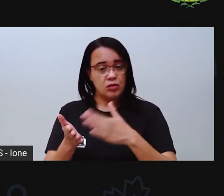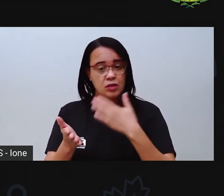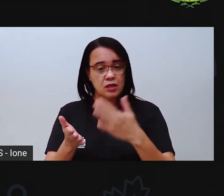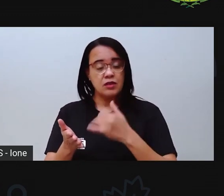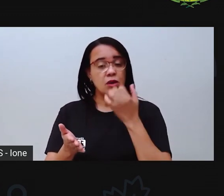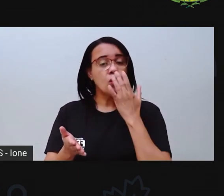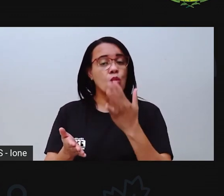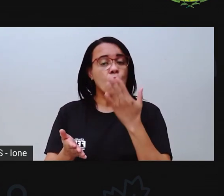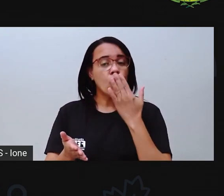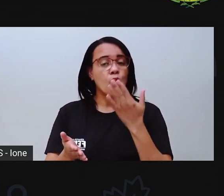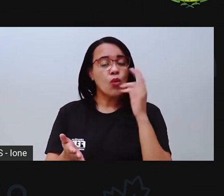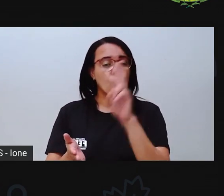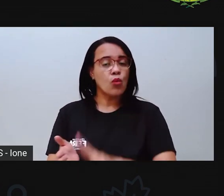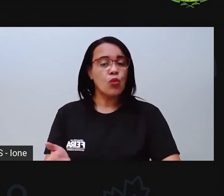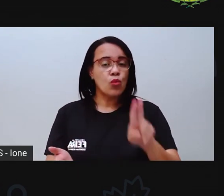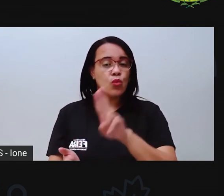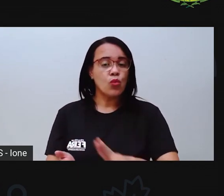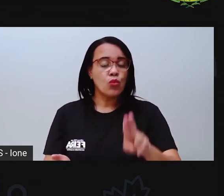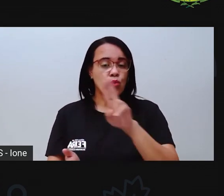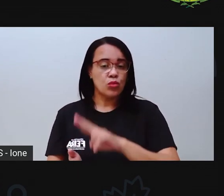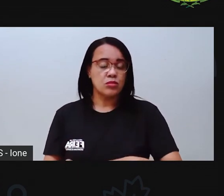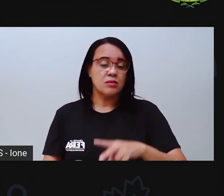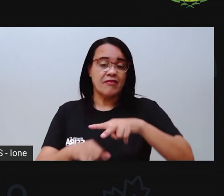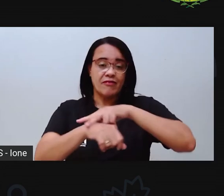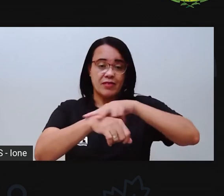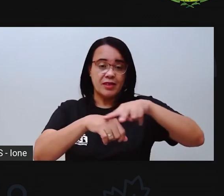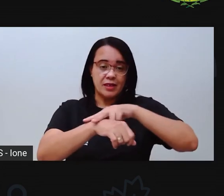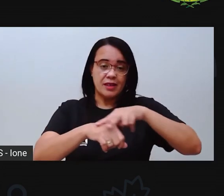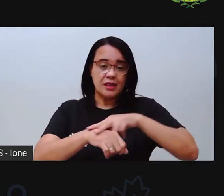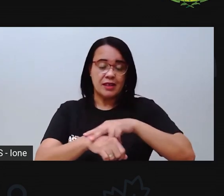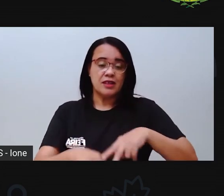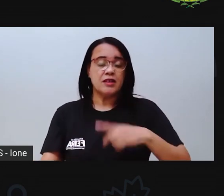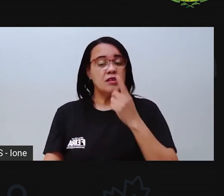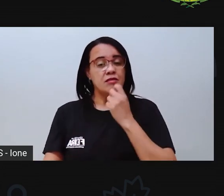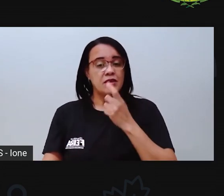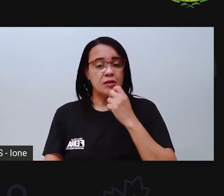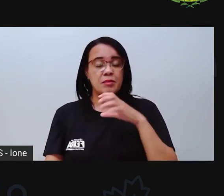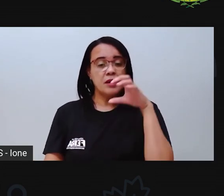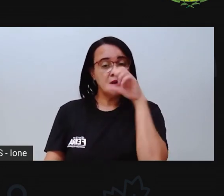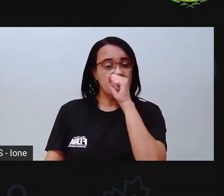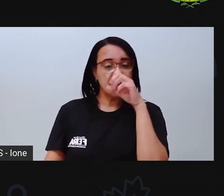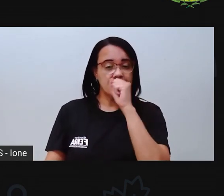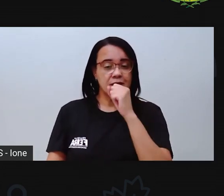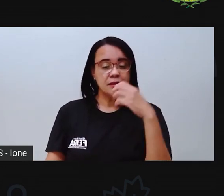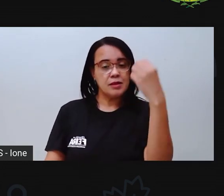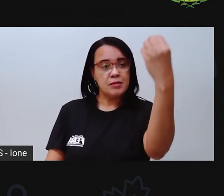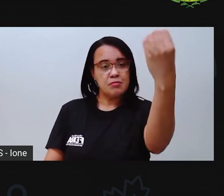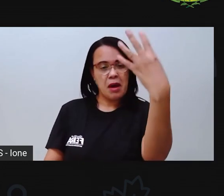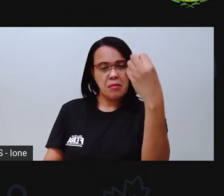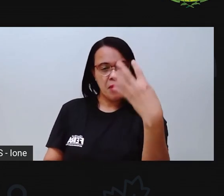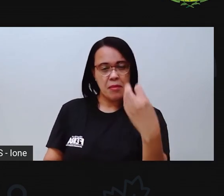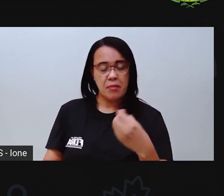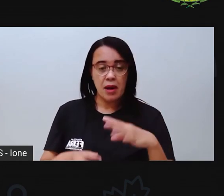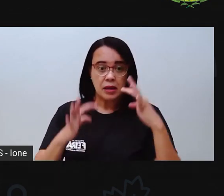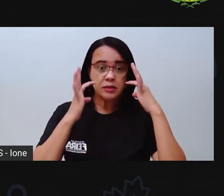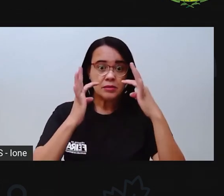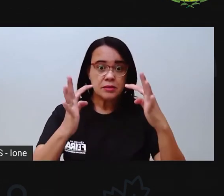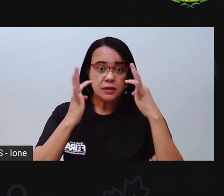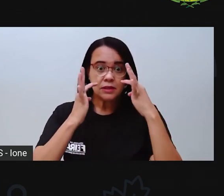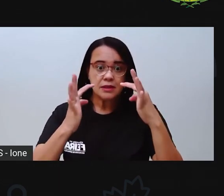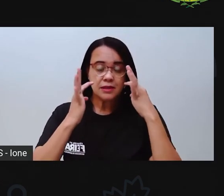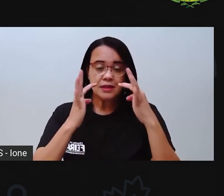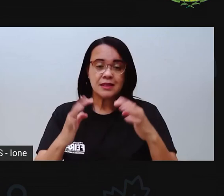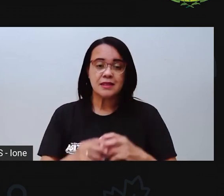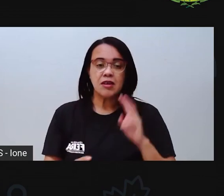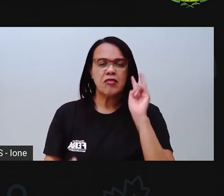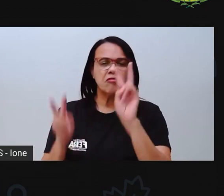vermelho e amarelo para representar mesmo, né? Chamar nossa atenção para o semáforo, né? Para a gente observar as